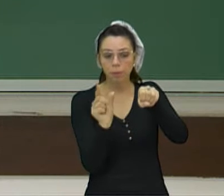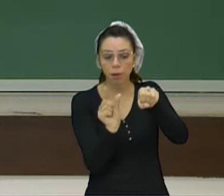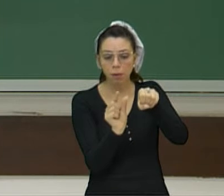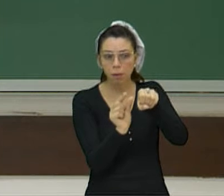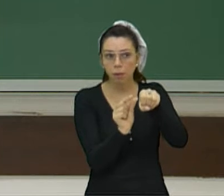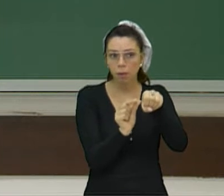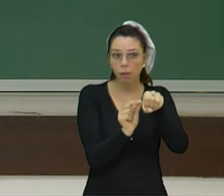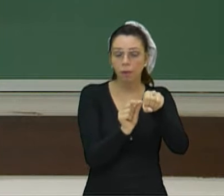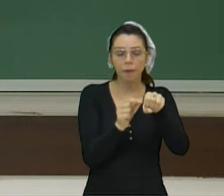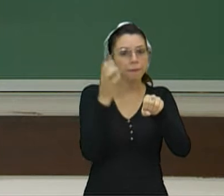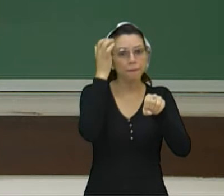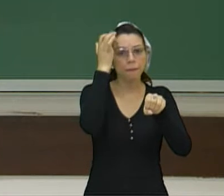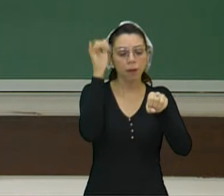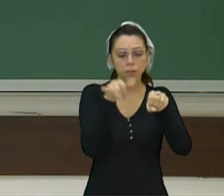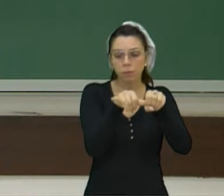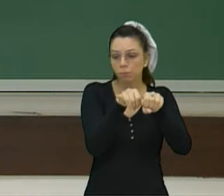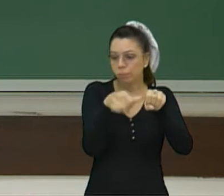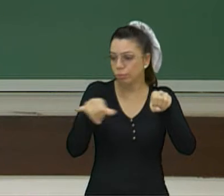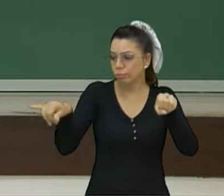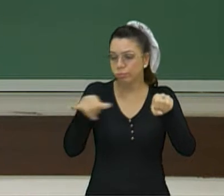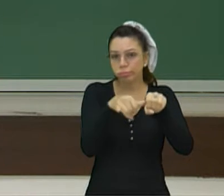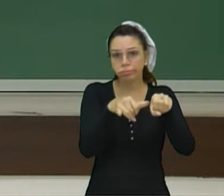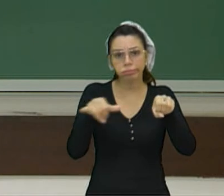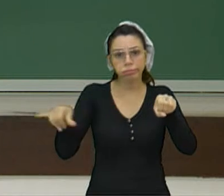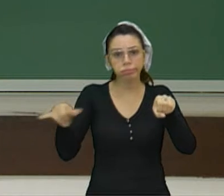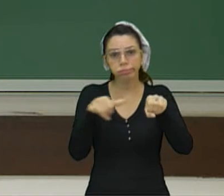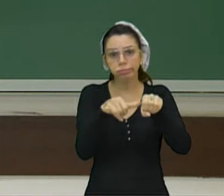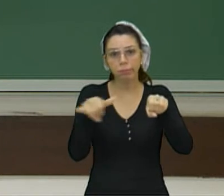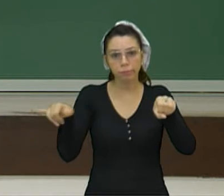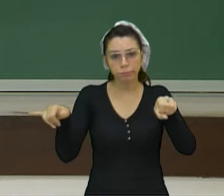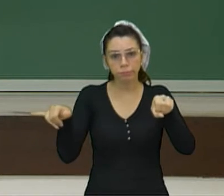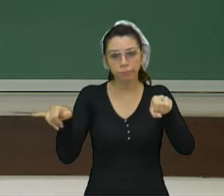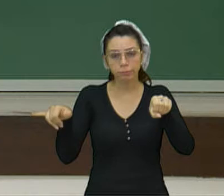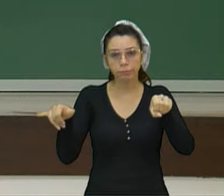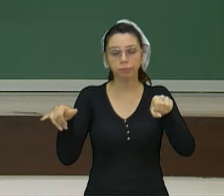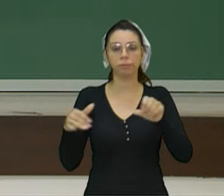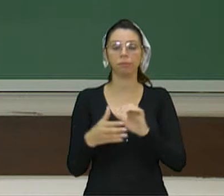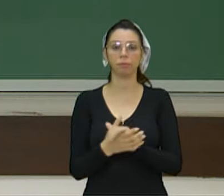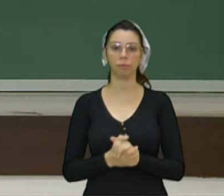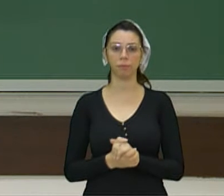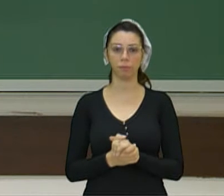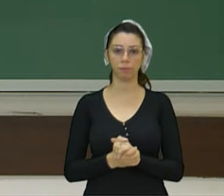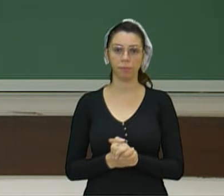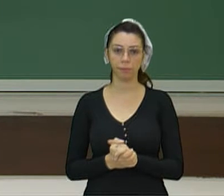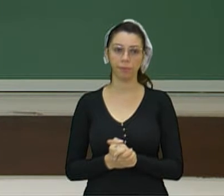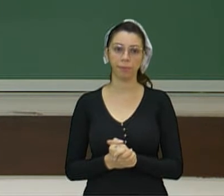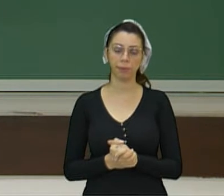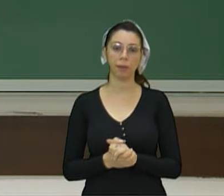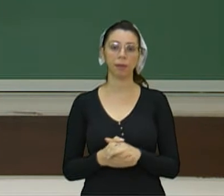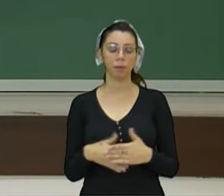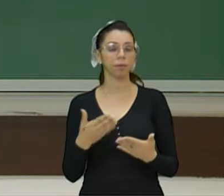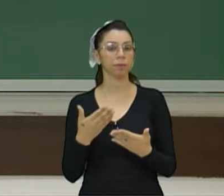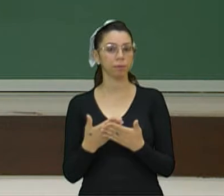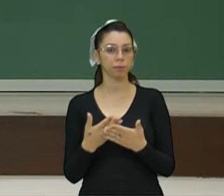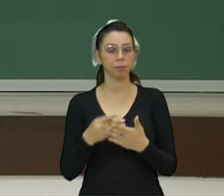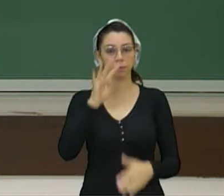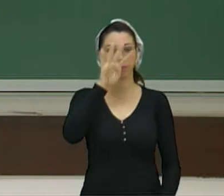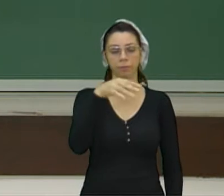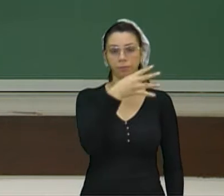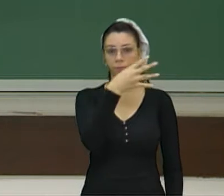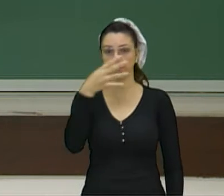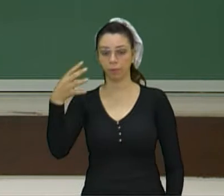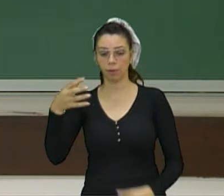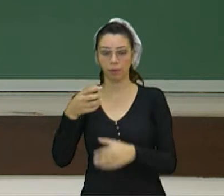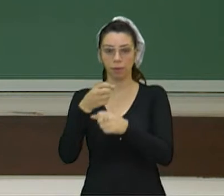Mais facilmente o material permite a passagem de corrente elétrica. Até a gente viu aquela tabela da